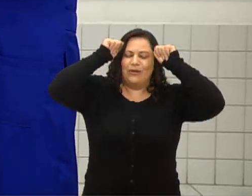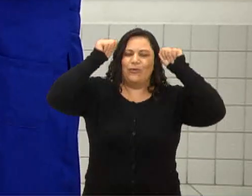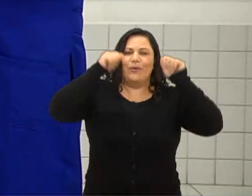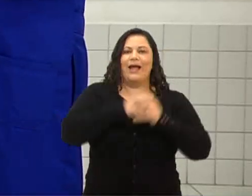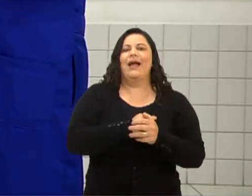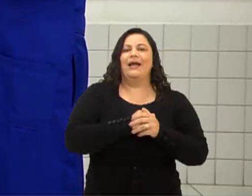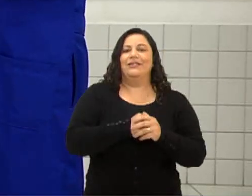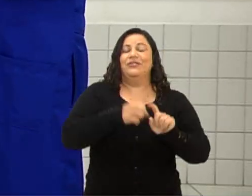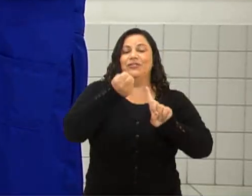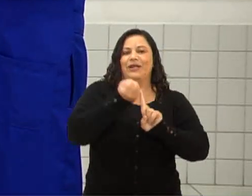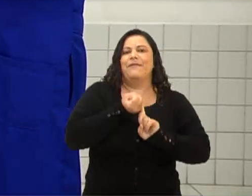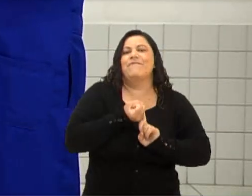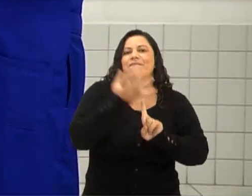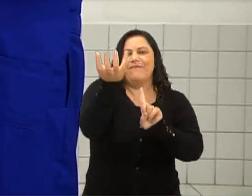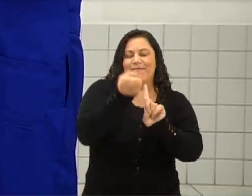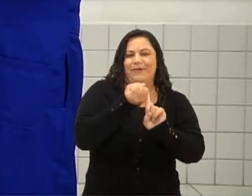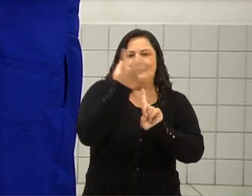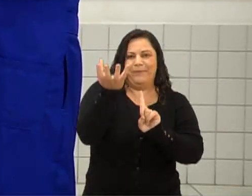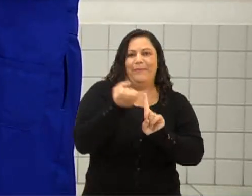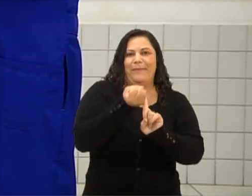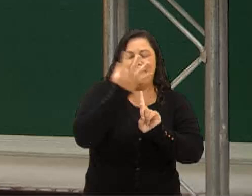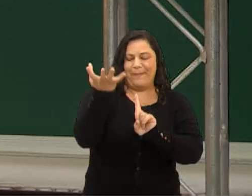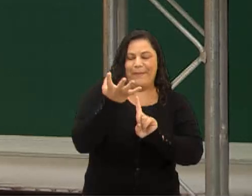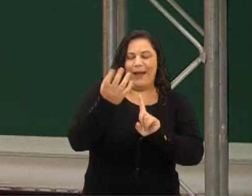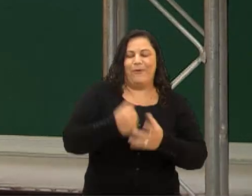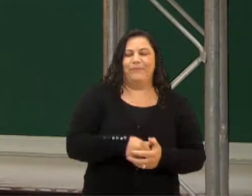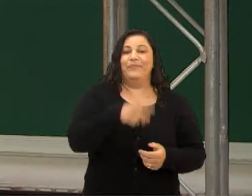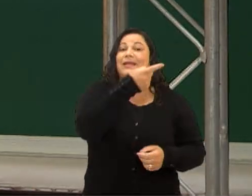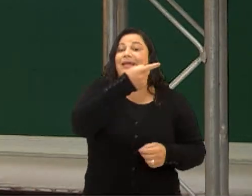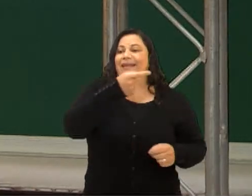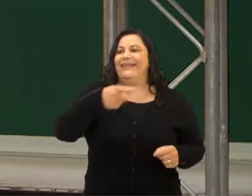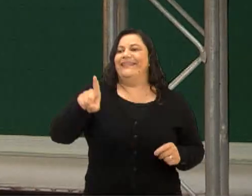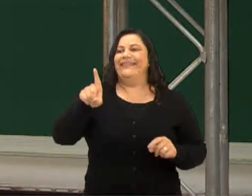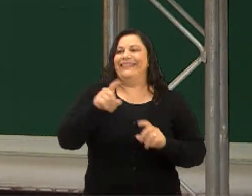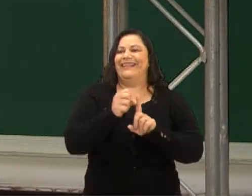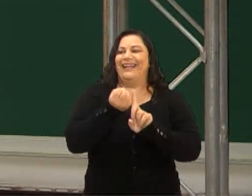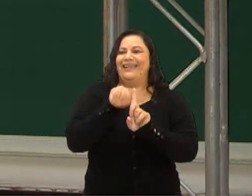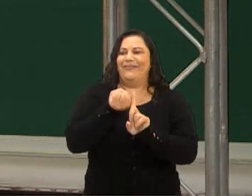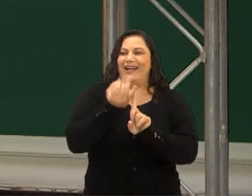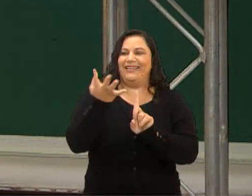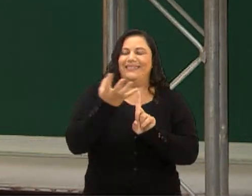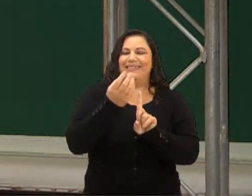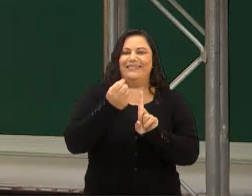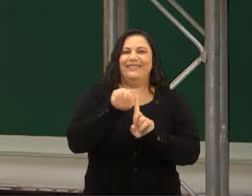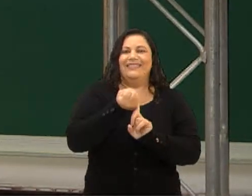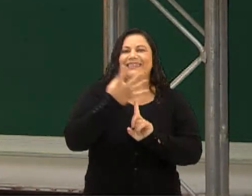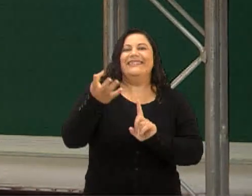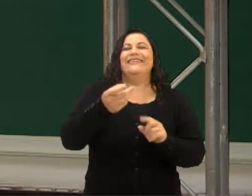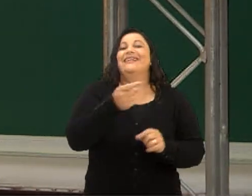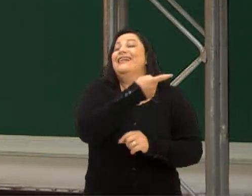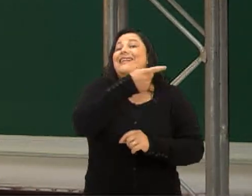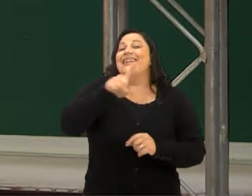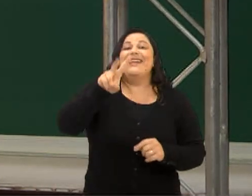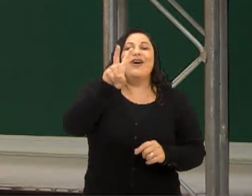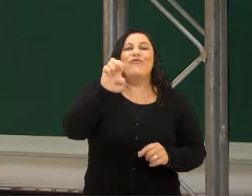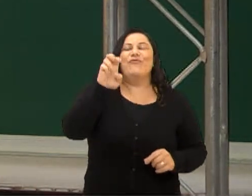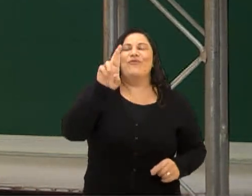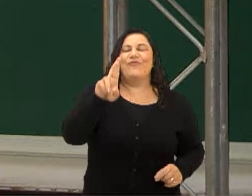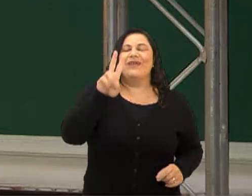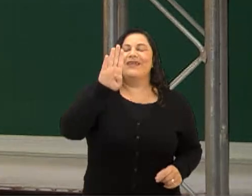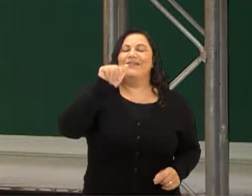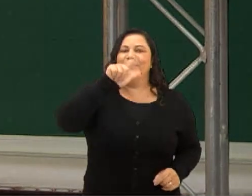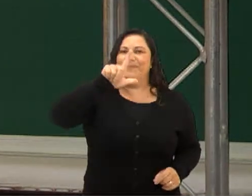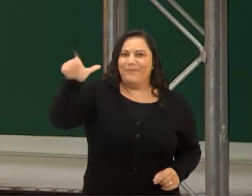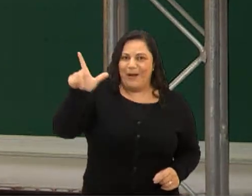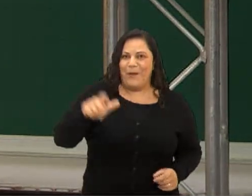não verbal, e que nós devemos fazer a leitura, tanto da linguagem verbal, que são as palavras que estão ali nos balões, né?